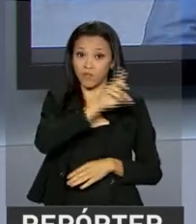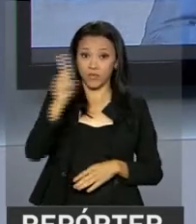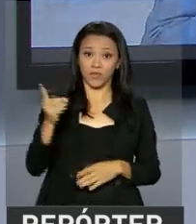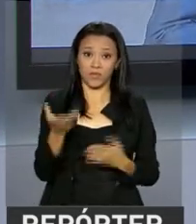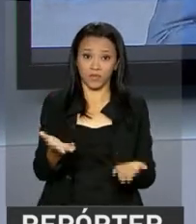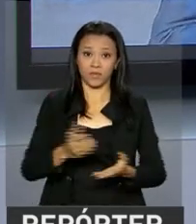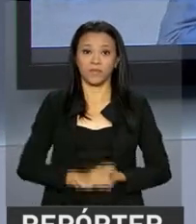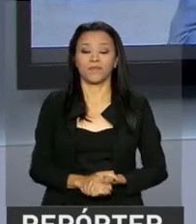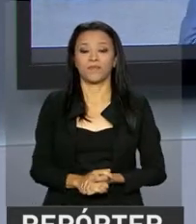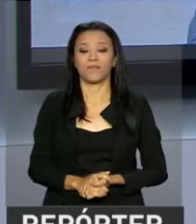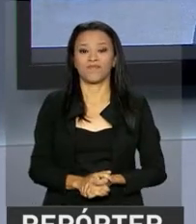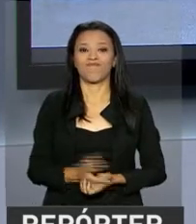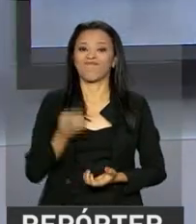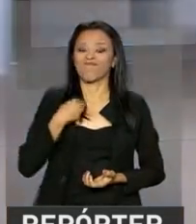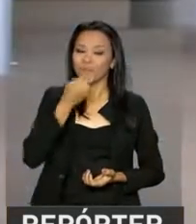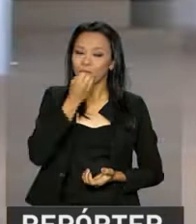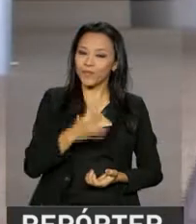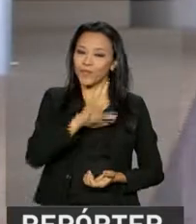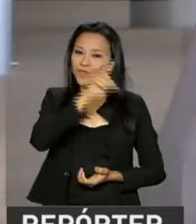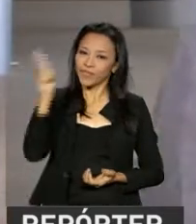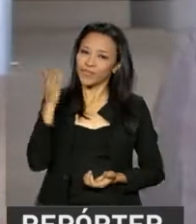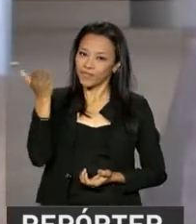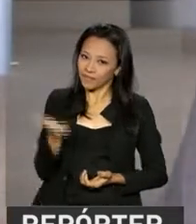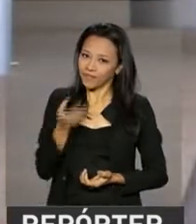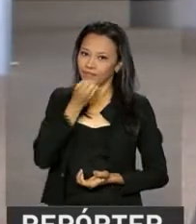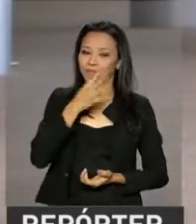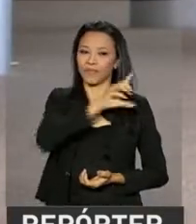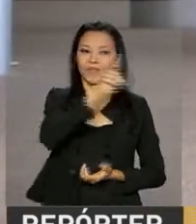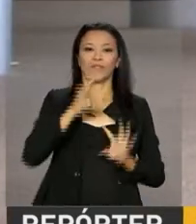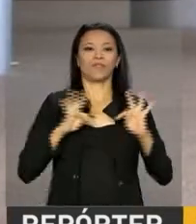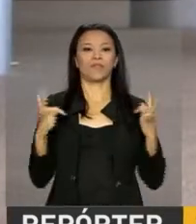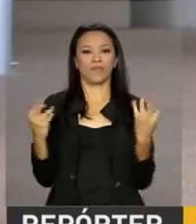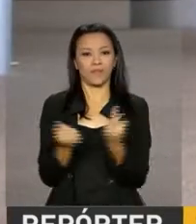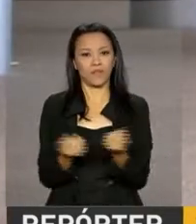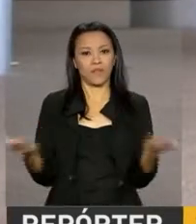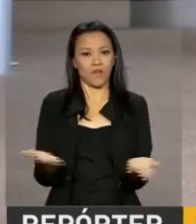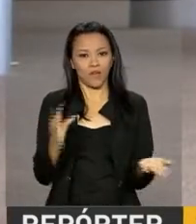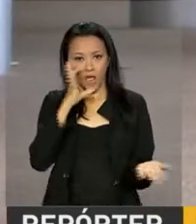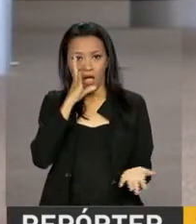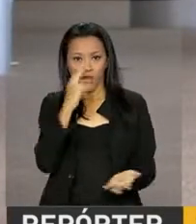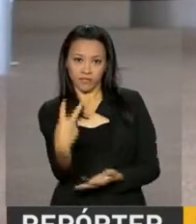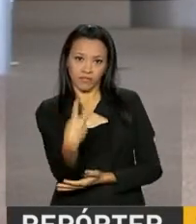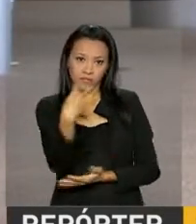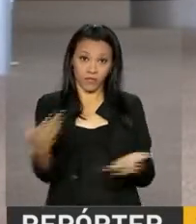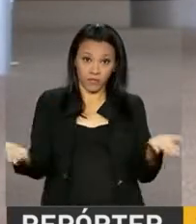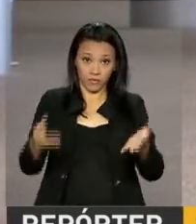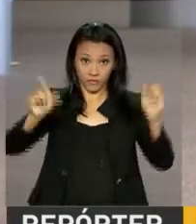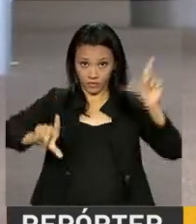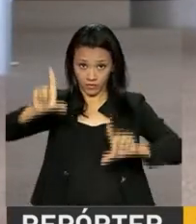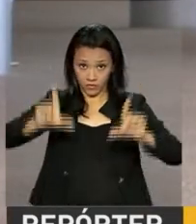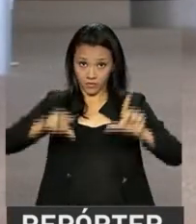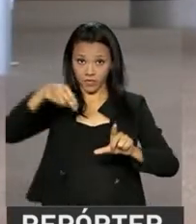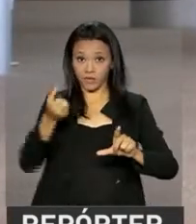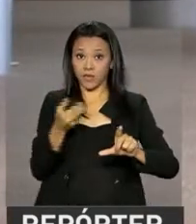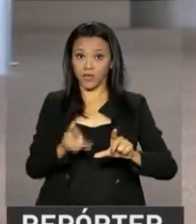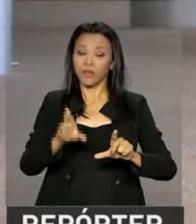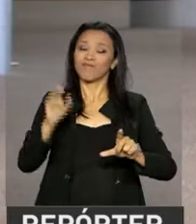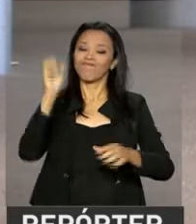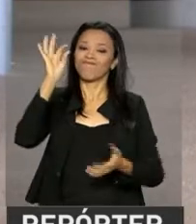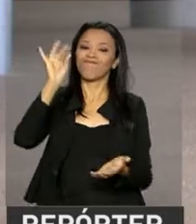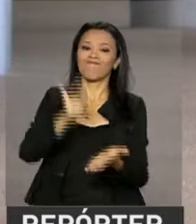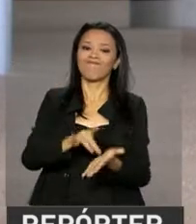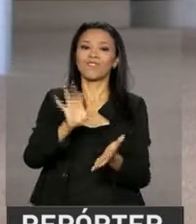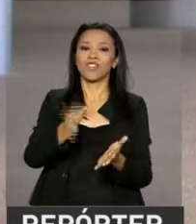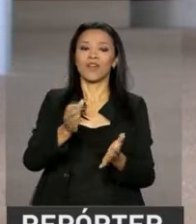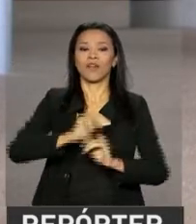bom dia leandro onde você podia todos que nos assiste aqui na tv nbr exatamente isso leandro foi publicada no diário oficial